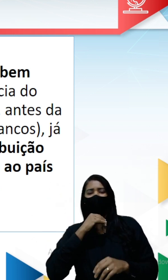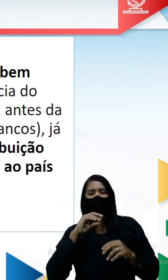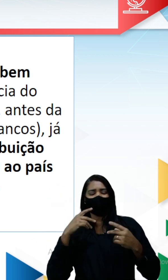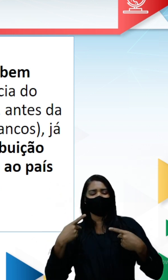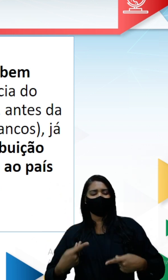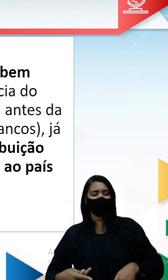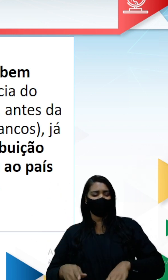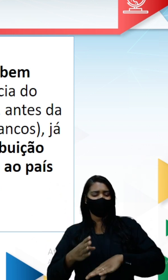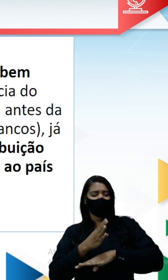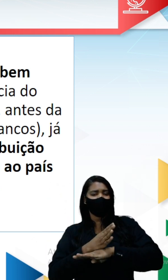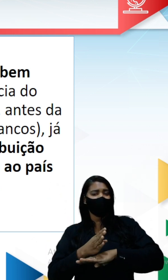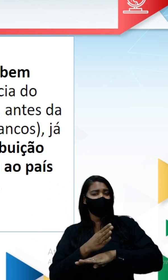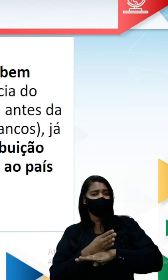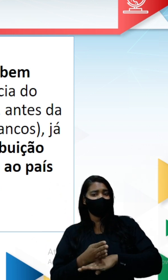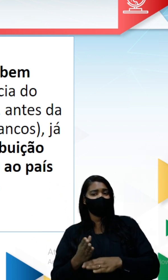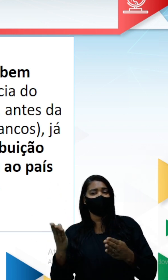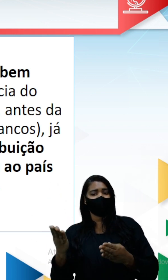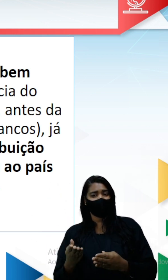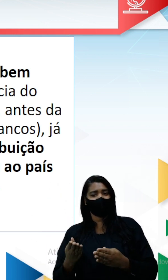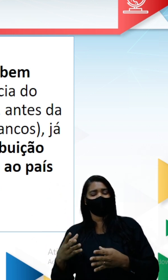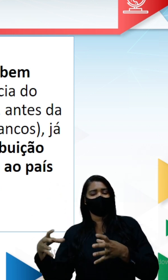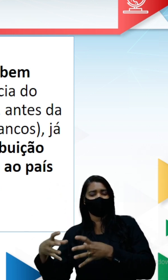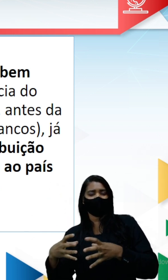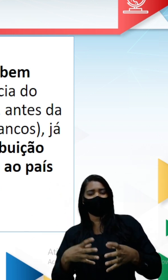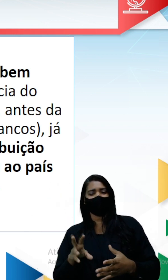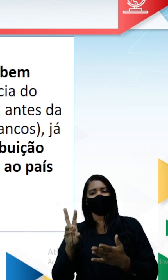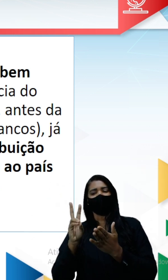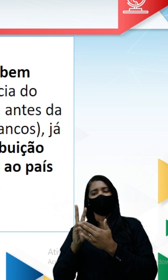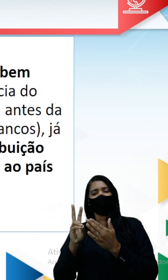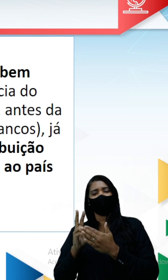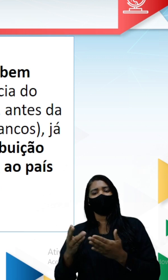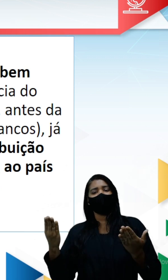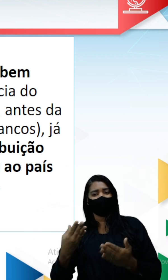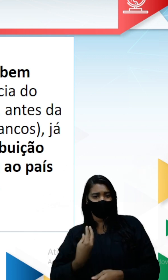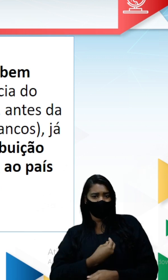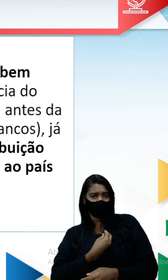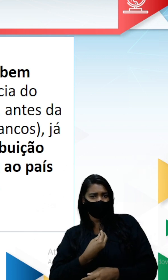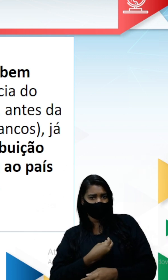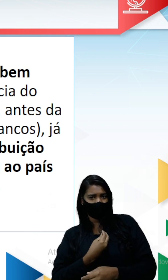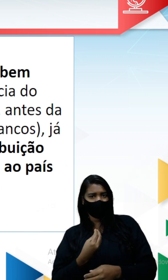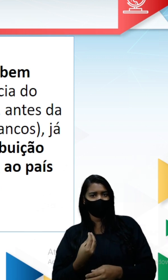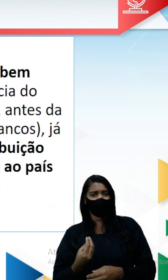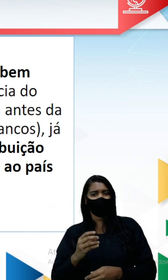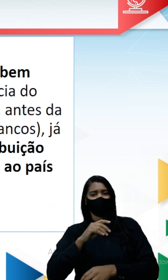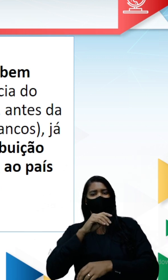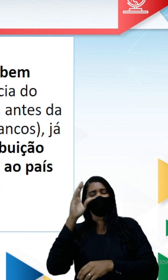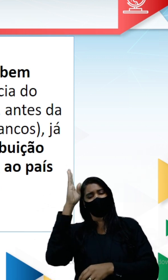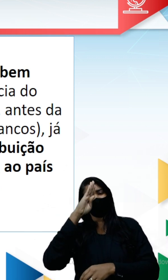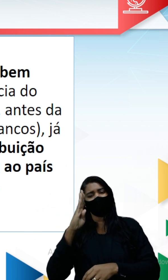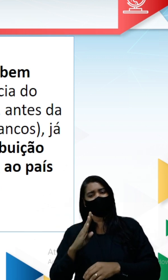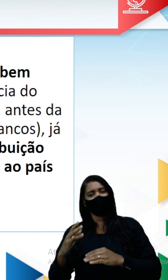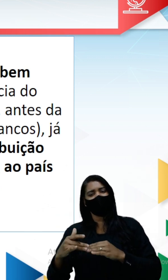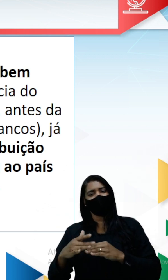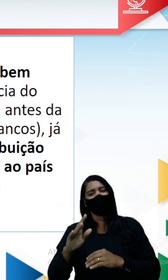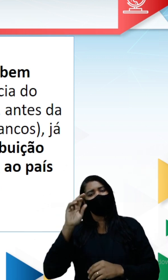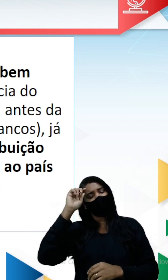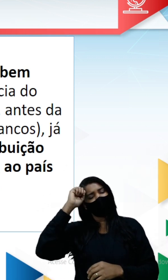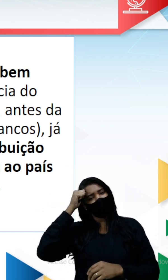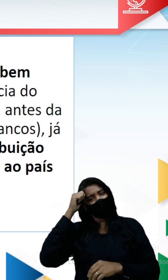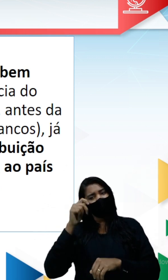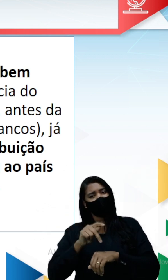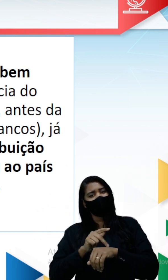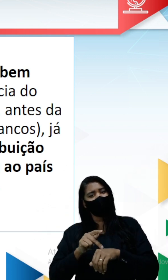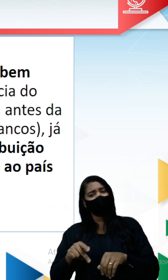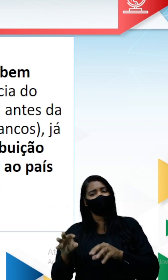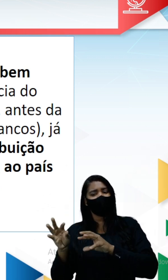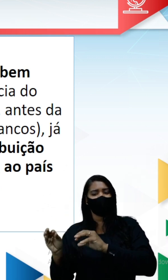por quem? Que eram os nativos? As tribos indígenas. Outra contribuição importante foi a do negro africano, que